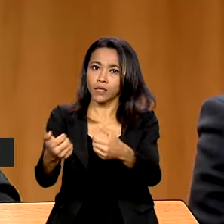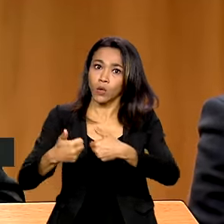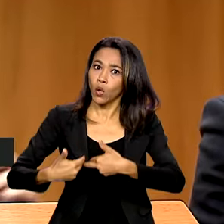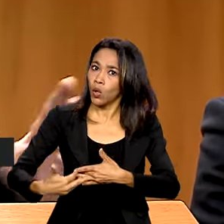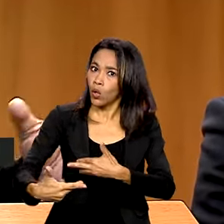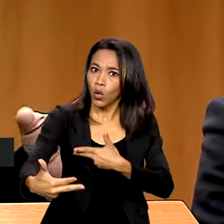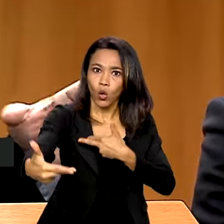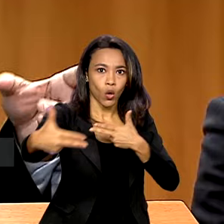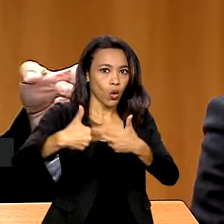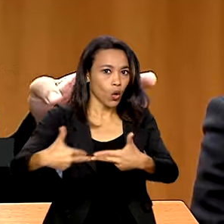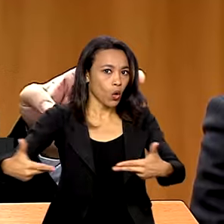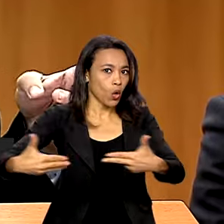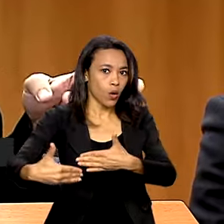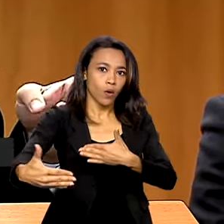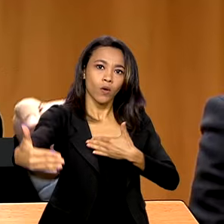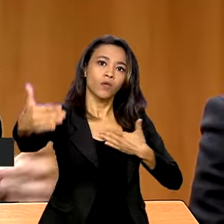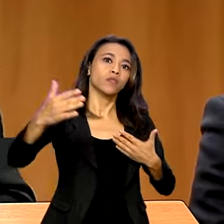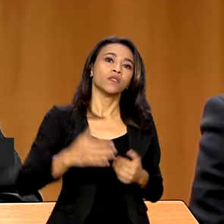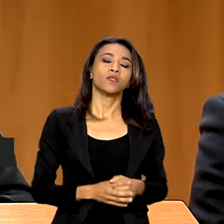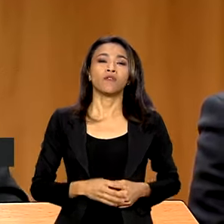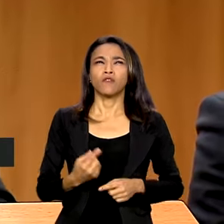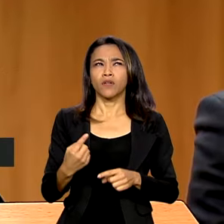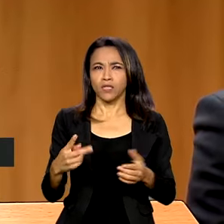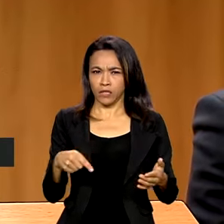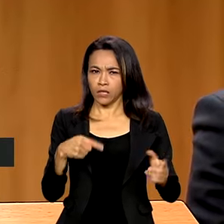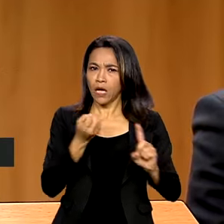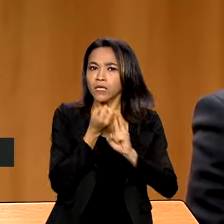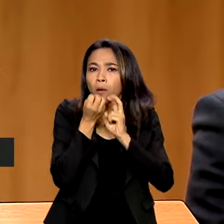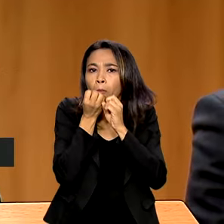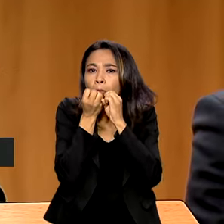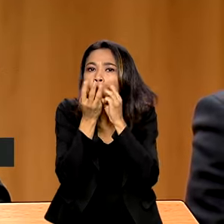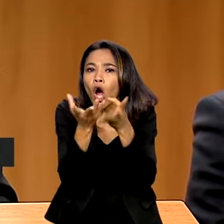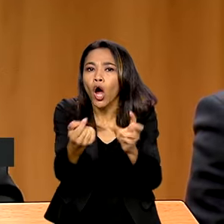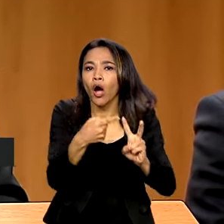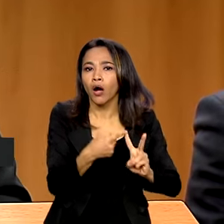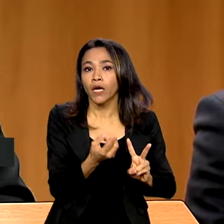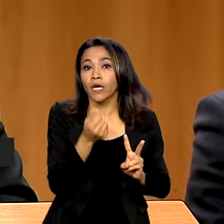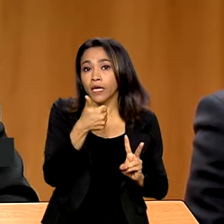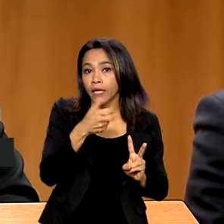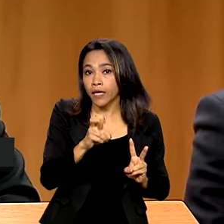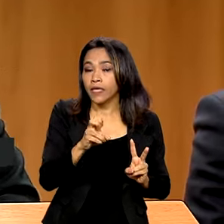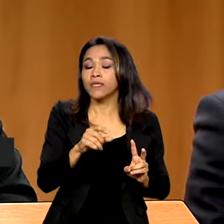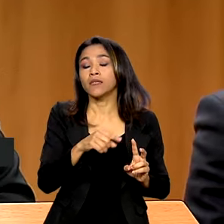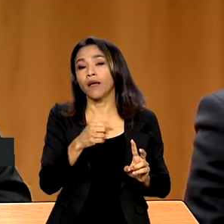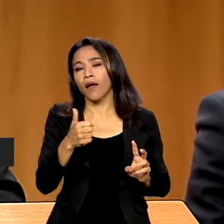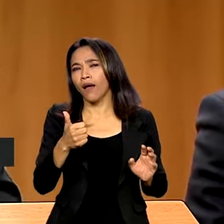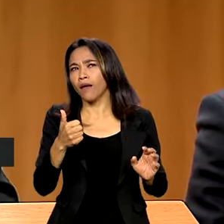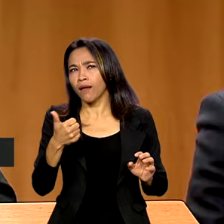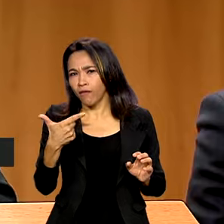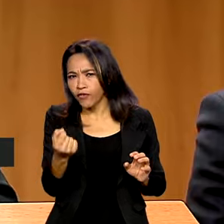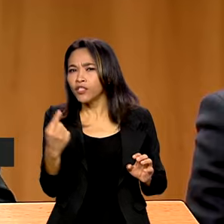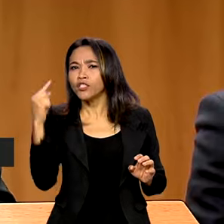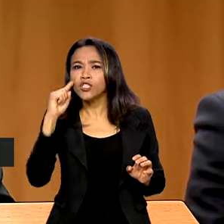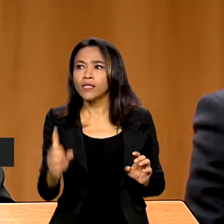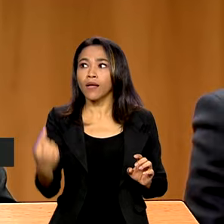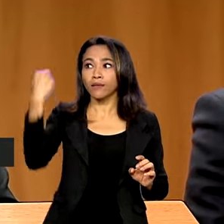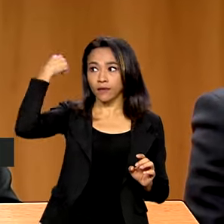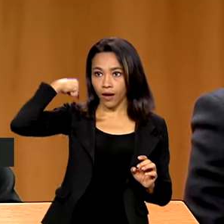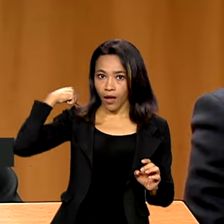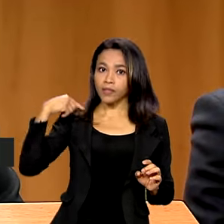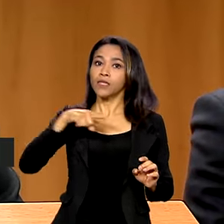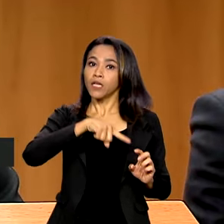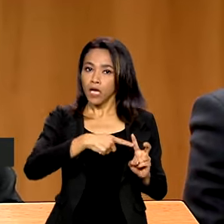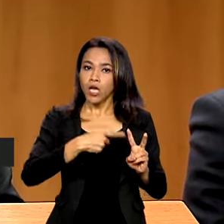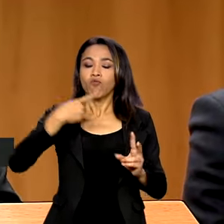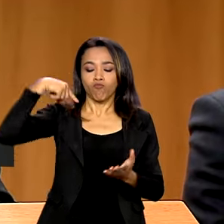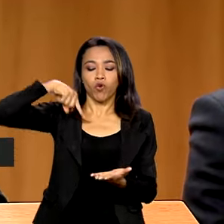há aproximadamente 15, 20 dias atrás. Ela foi submetida aos procedimentos de